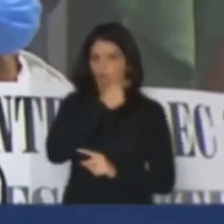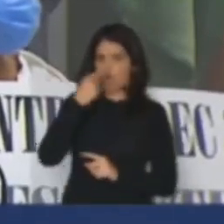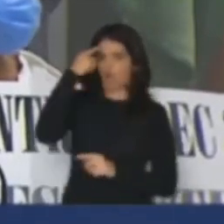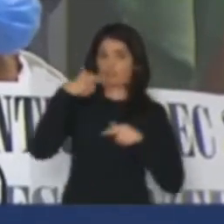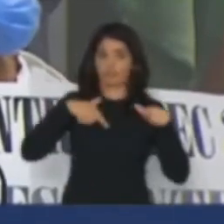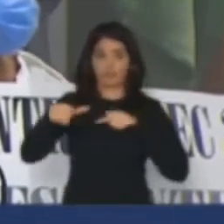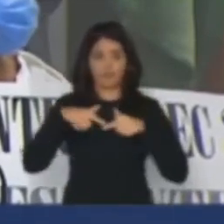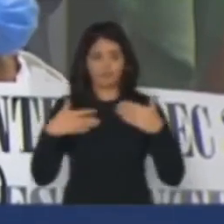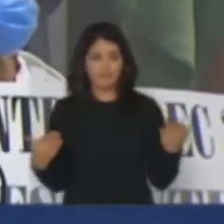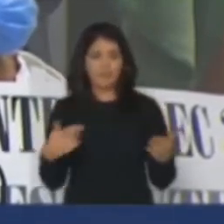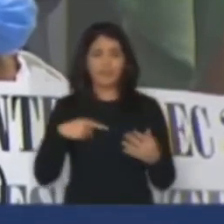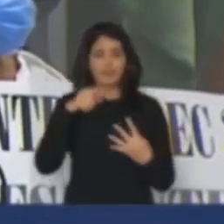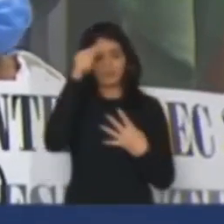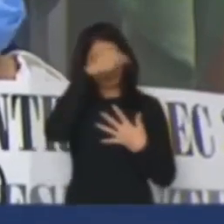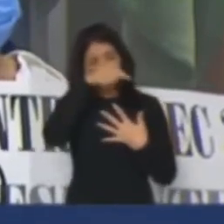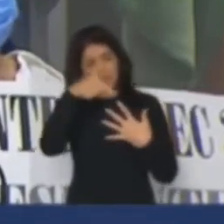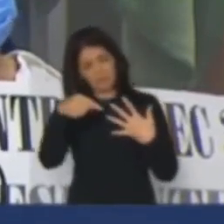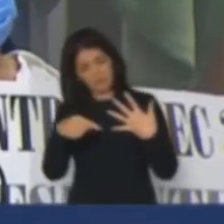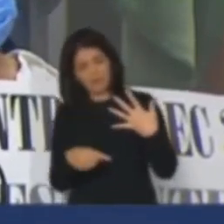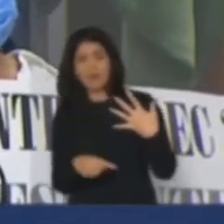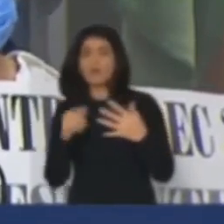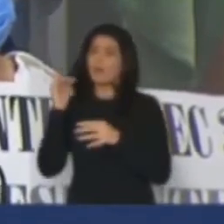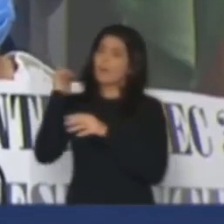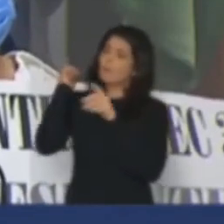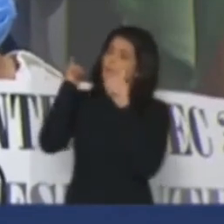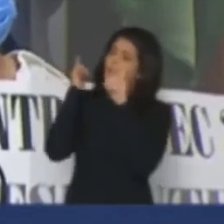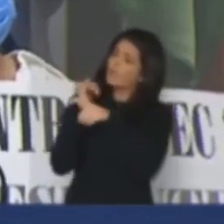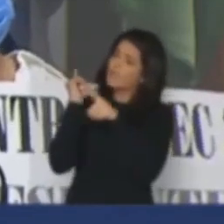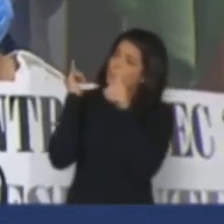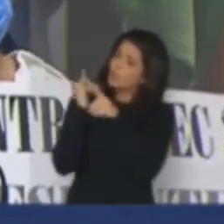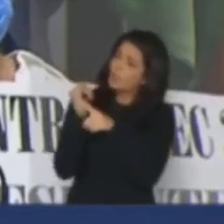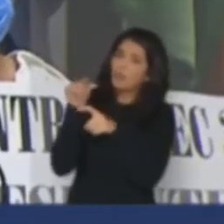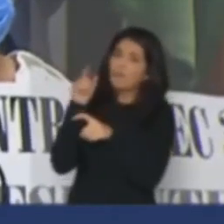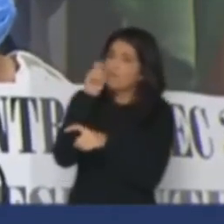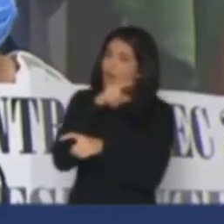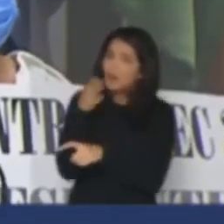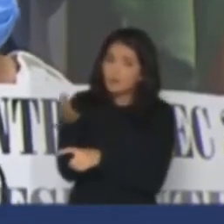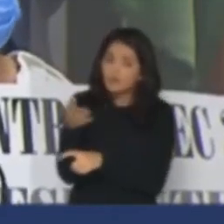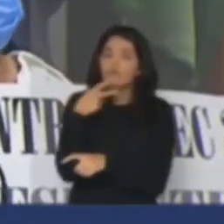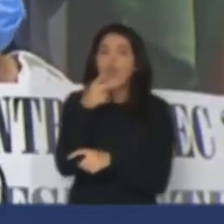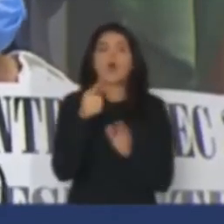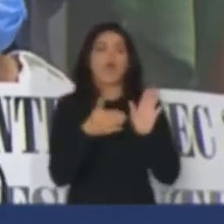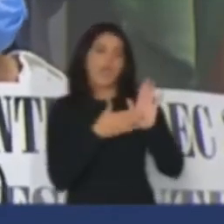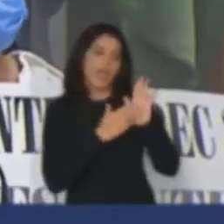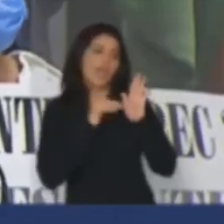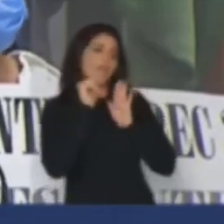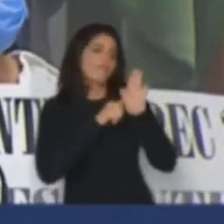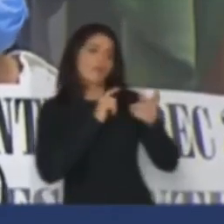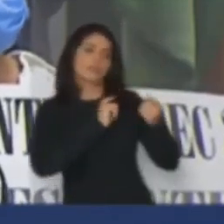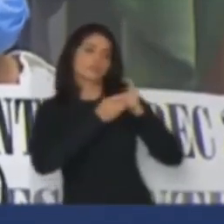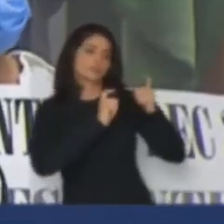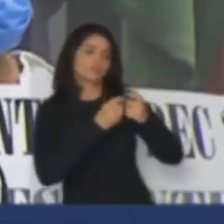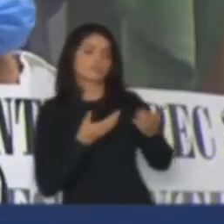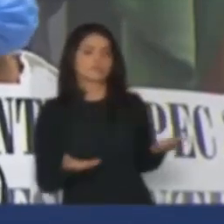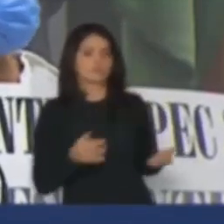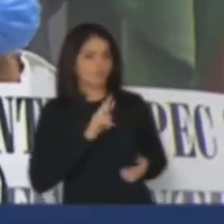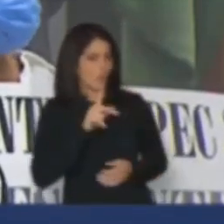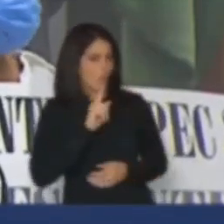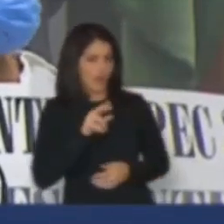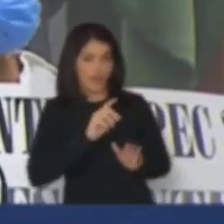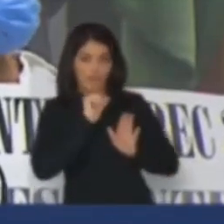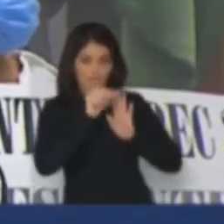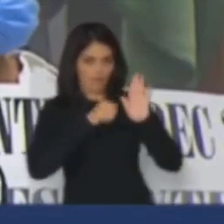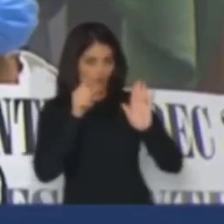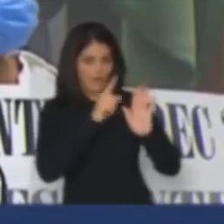nestes mitos falsos que eles sedimentaram esta tal reforma administrativa ou deforma administrativa que é